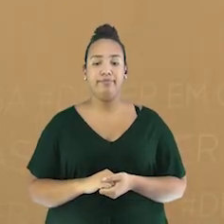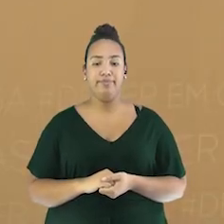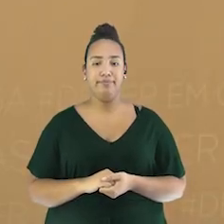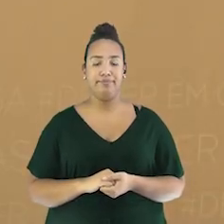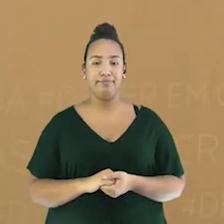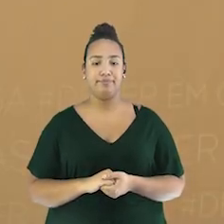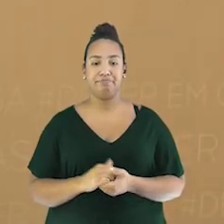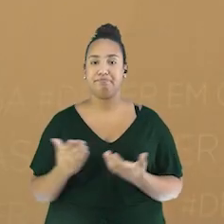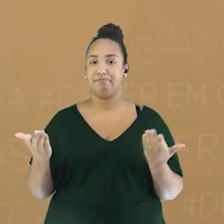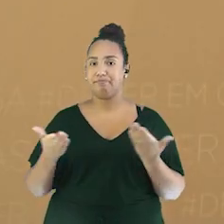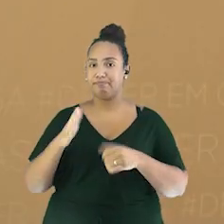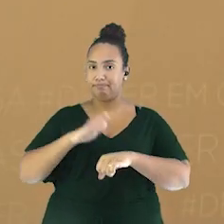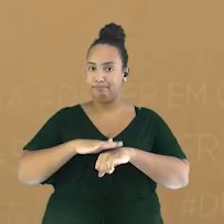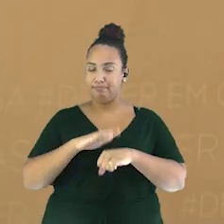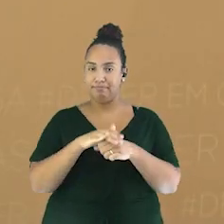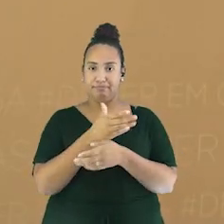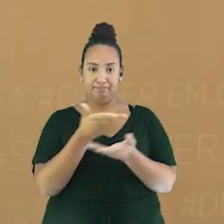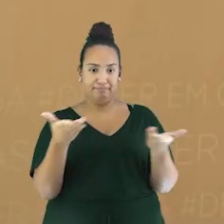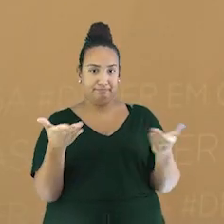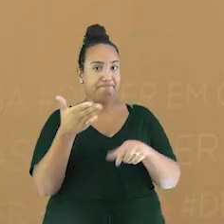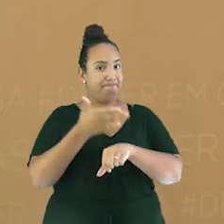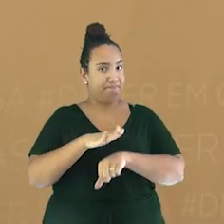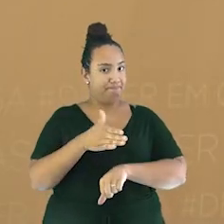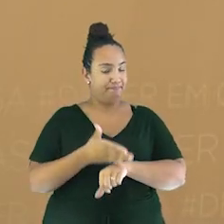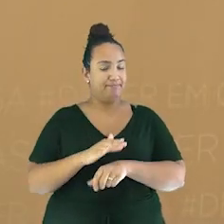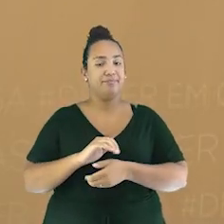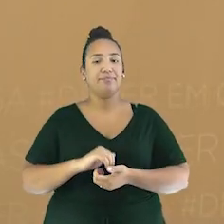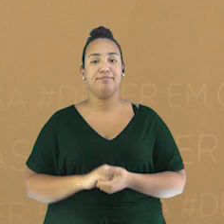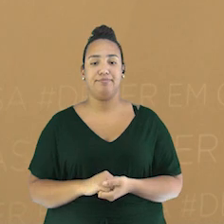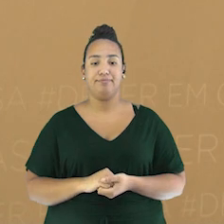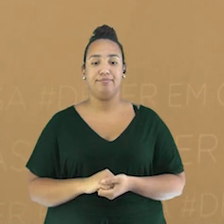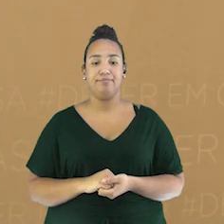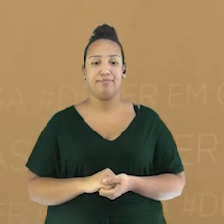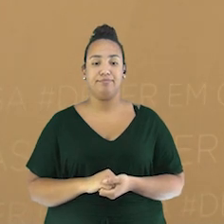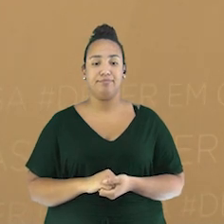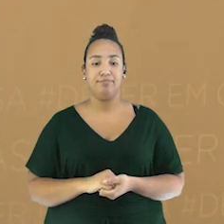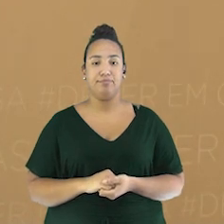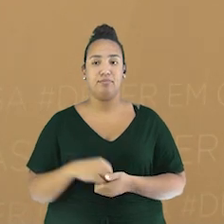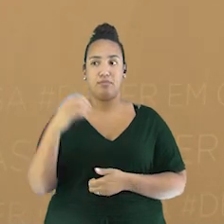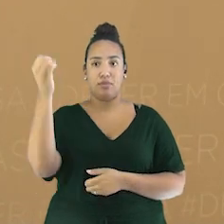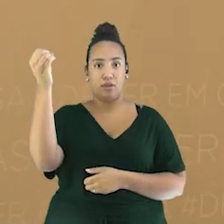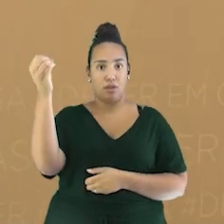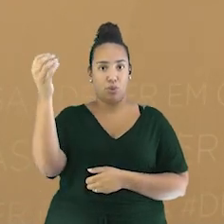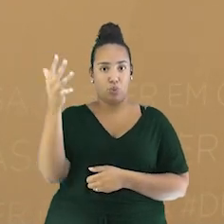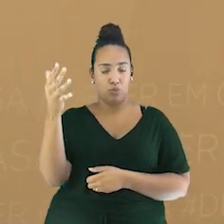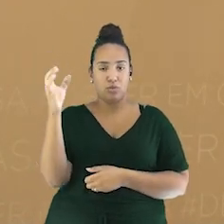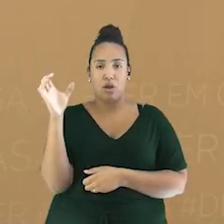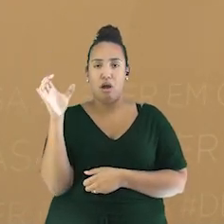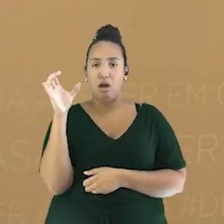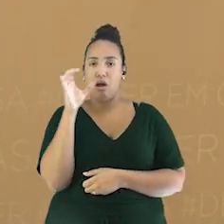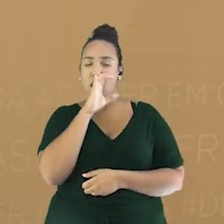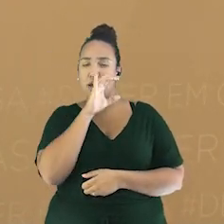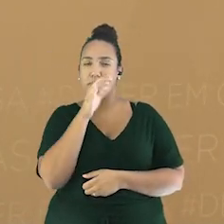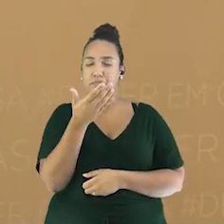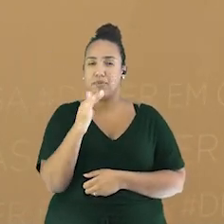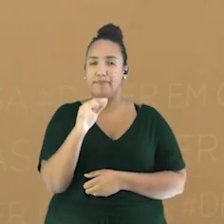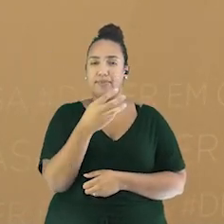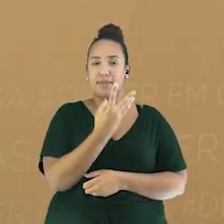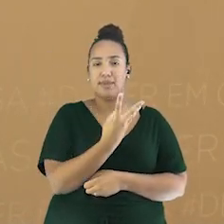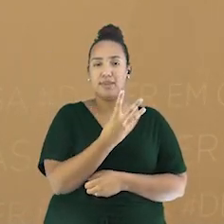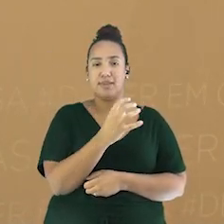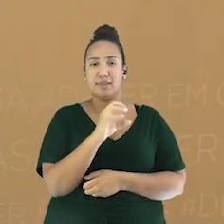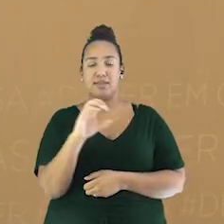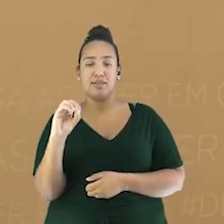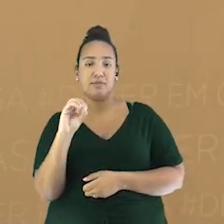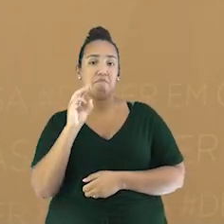Agora é com vocês, vamos praticar? A velocidade da luz é de aproximadamente 300 milhões